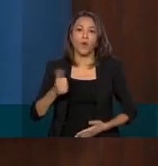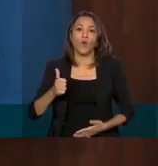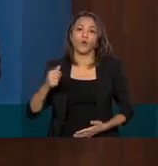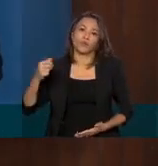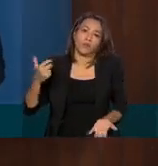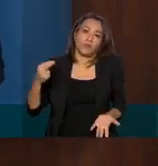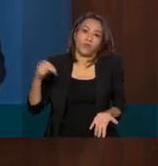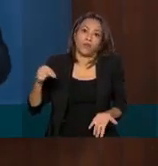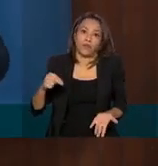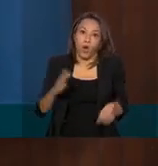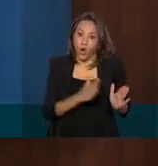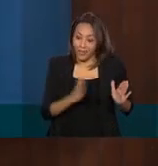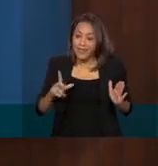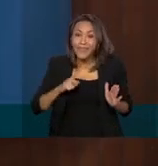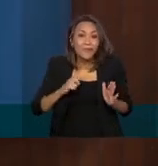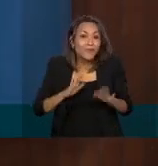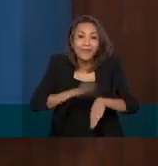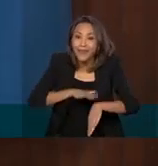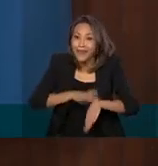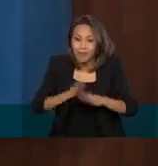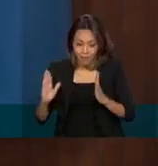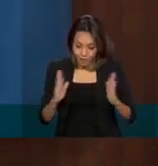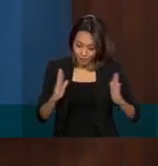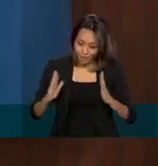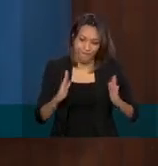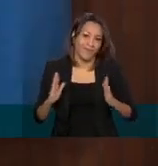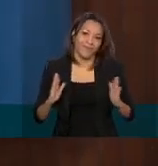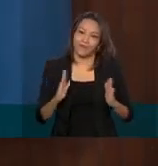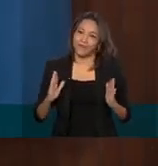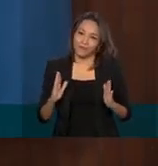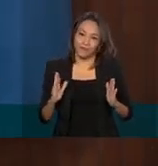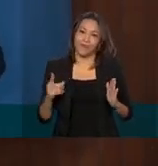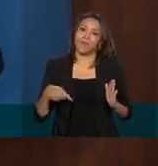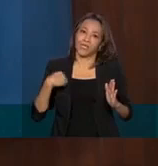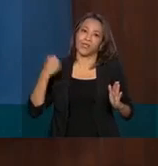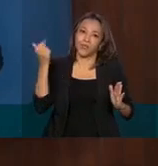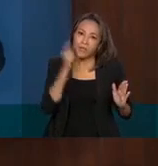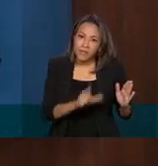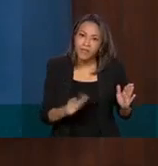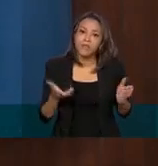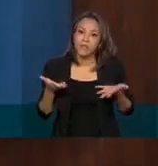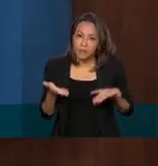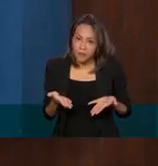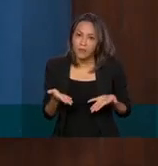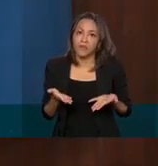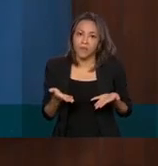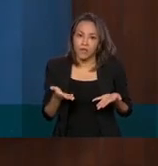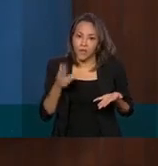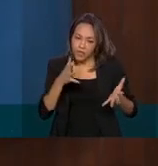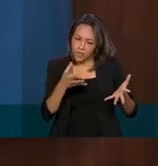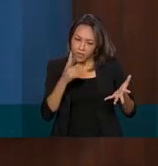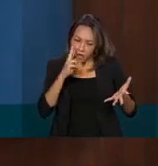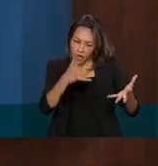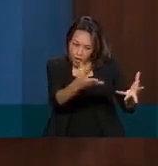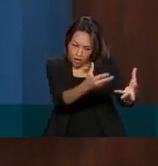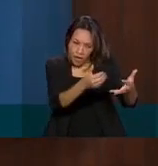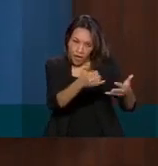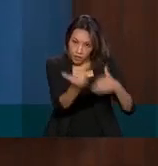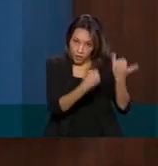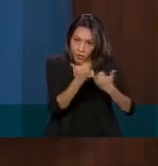gente percebe que tem um tempo, é necessário um tempo para que se possa rever esses